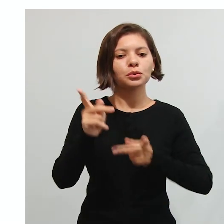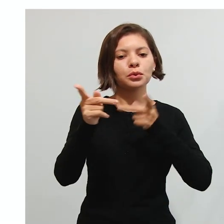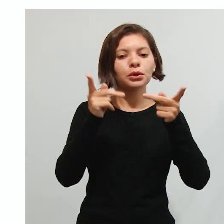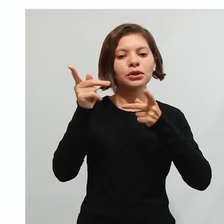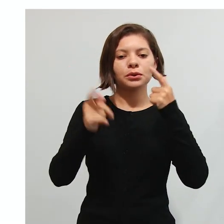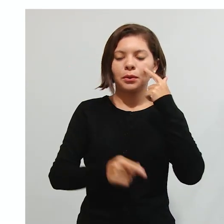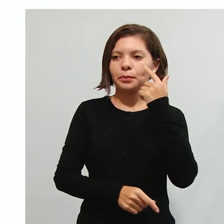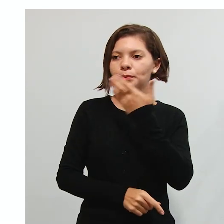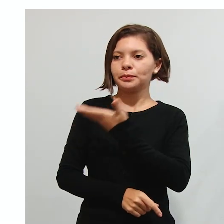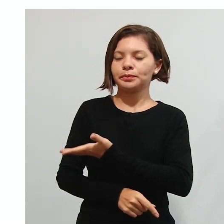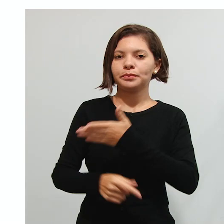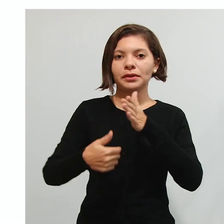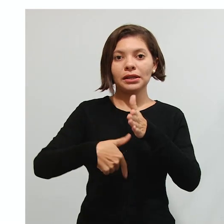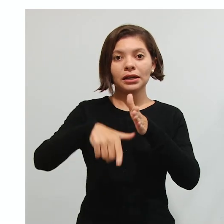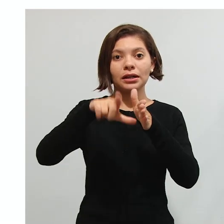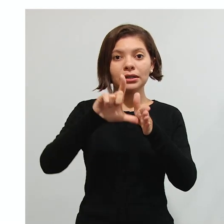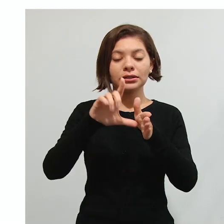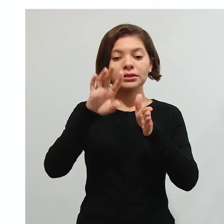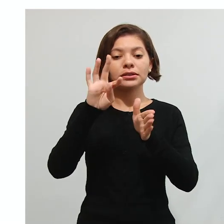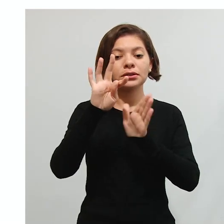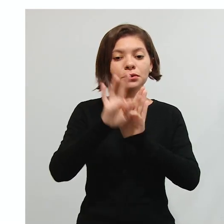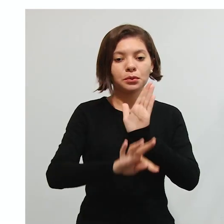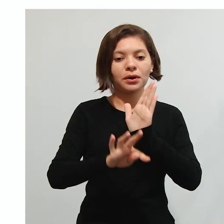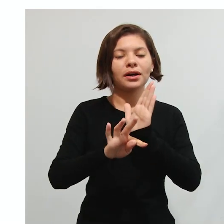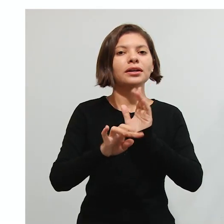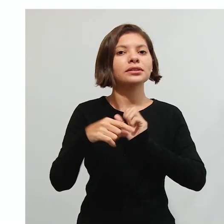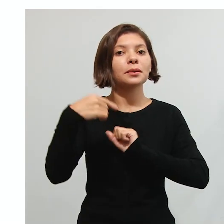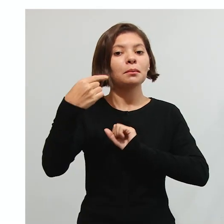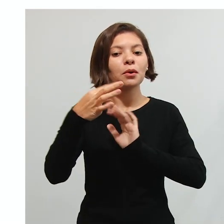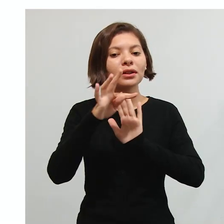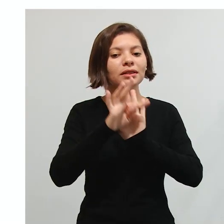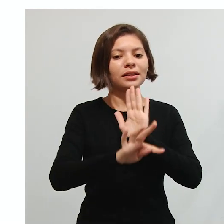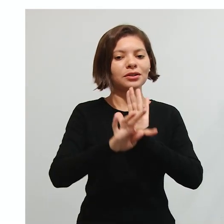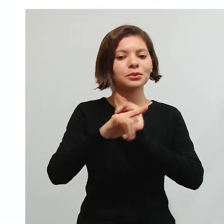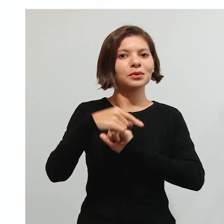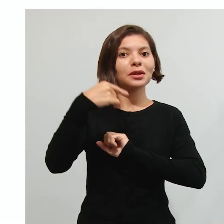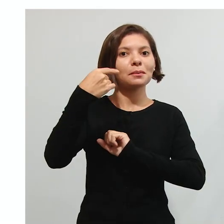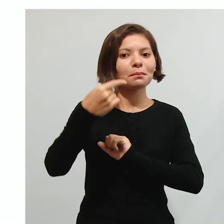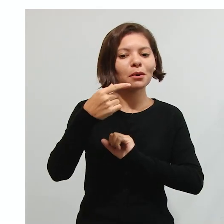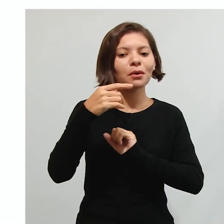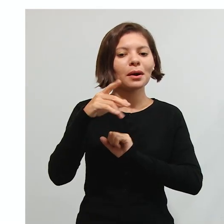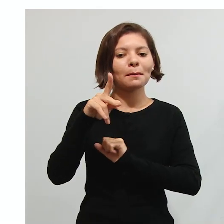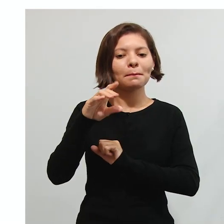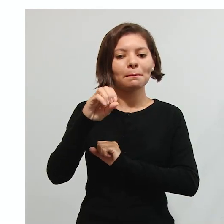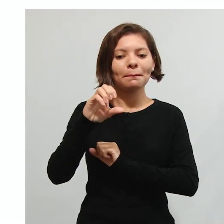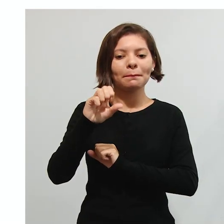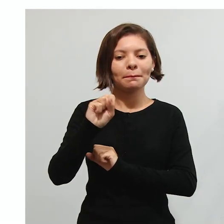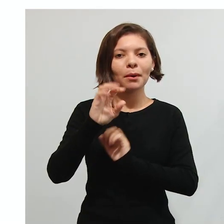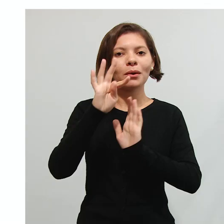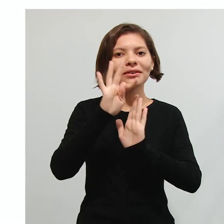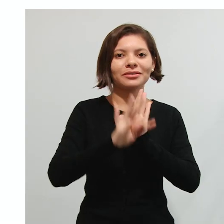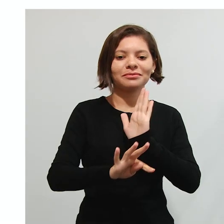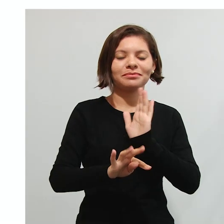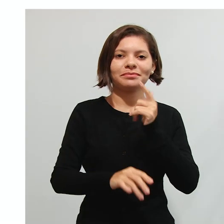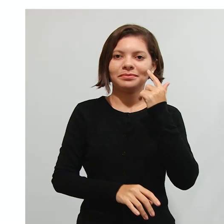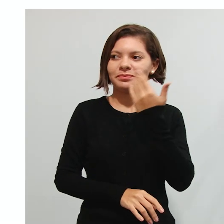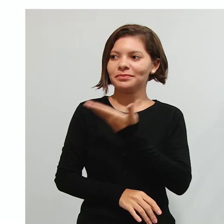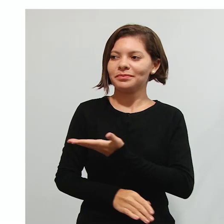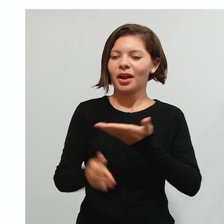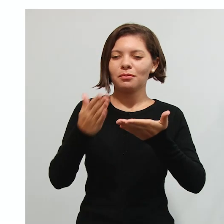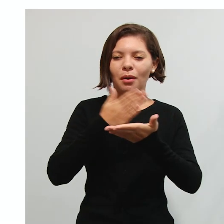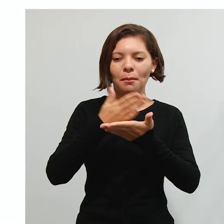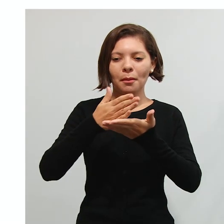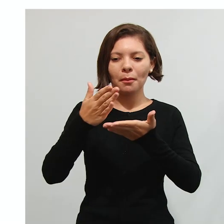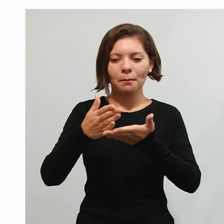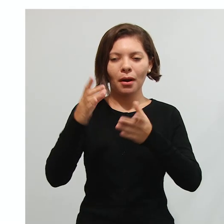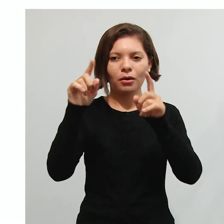projeto de pesquisa ele compreende elementos pré-textuais textuais e pós-textuais basicamente é dividido assim